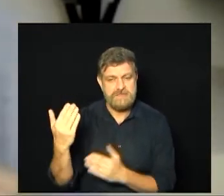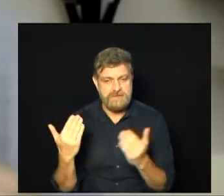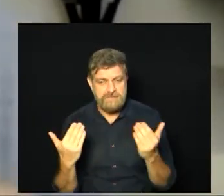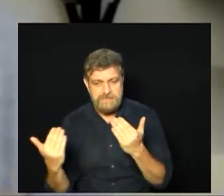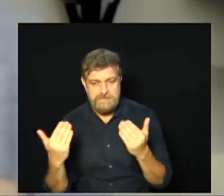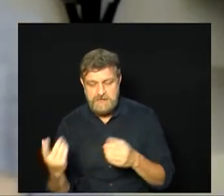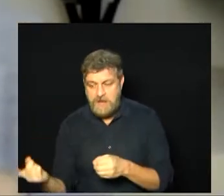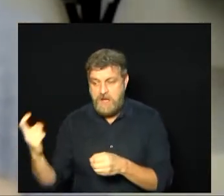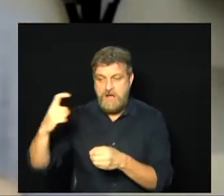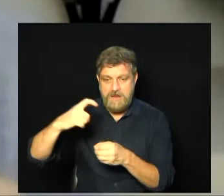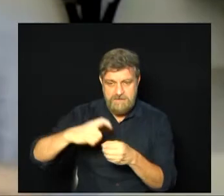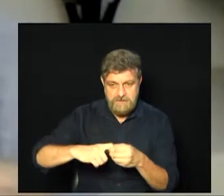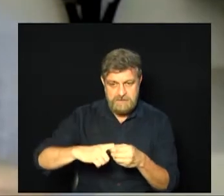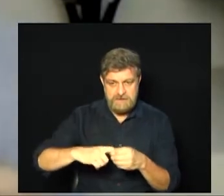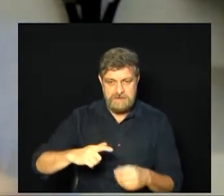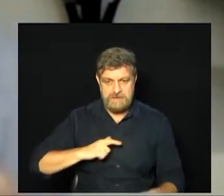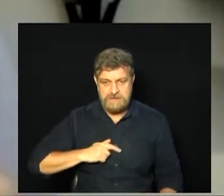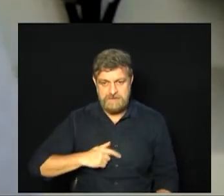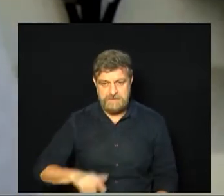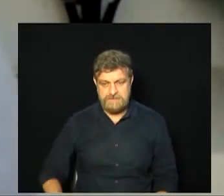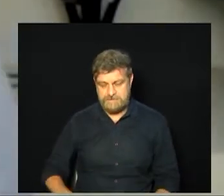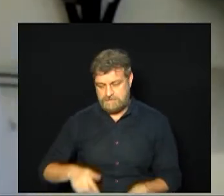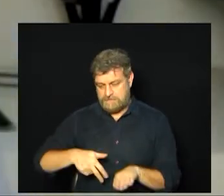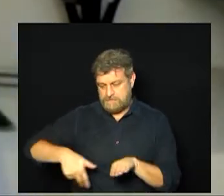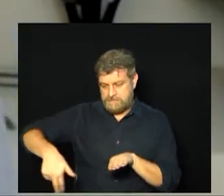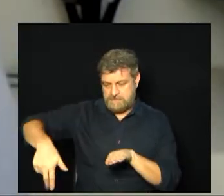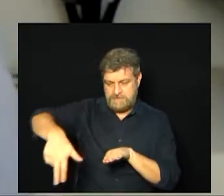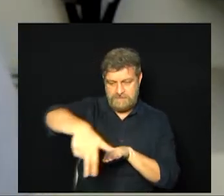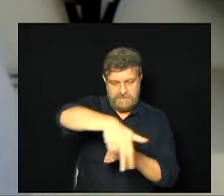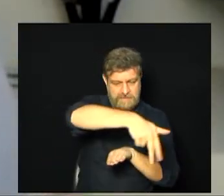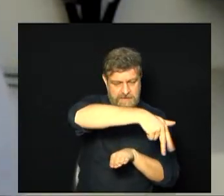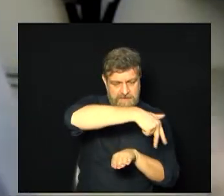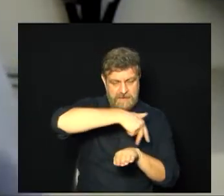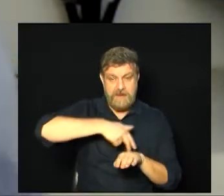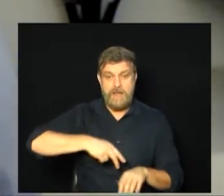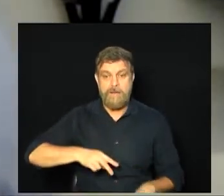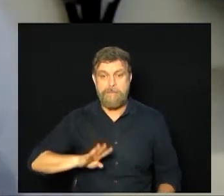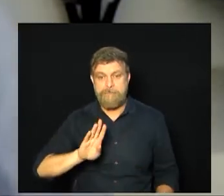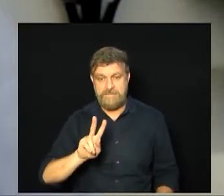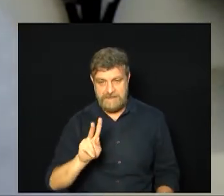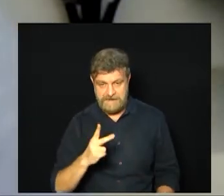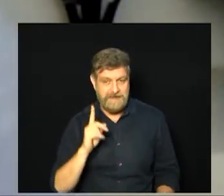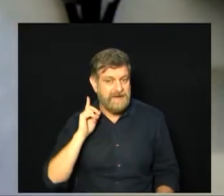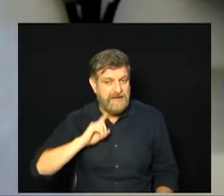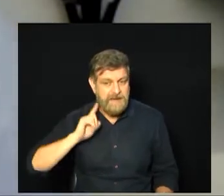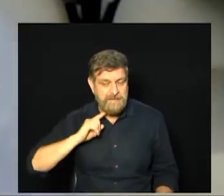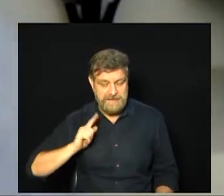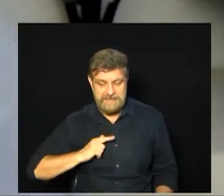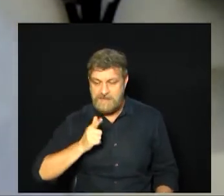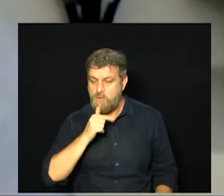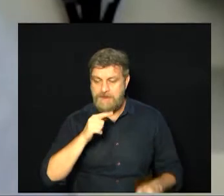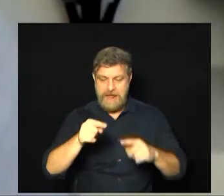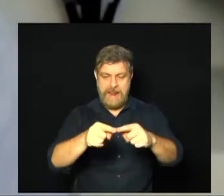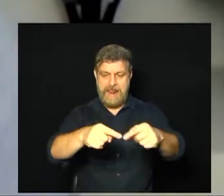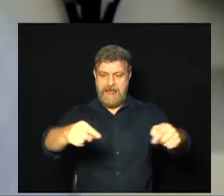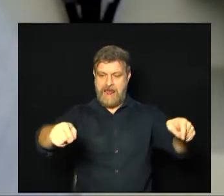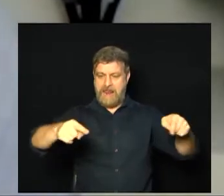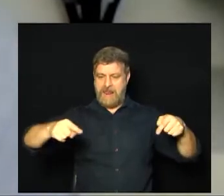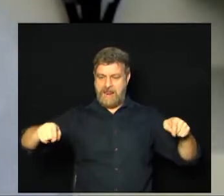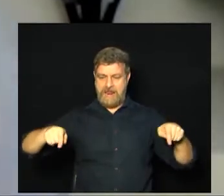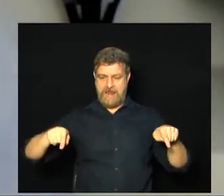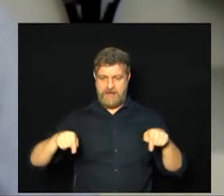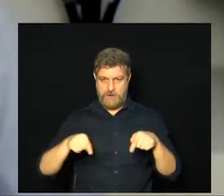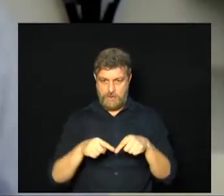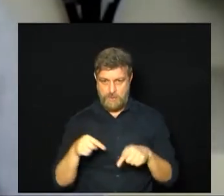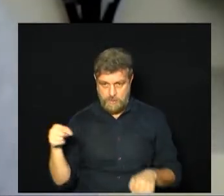uma volta que eu dou em torno da Lagoa da Pampulha. As pessoas que conhecem Belo Horizonte sabem que o grande cartão postal aqui da cidade é a Lagoa,